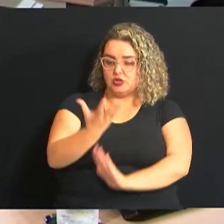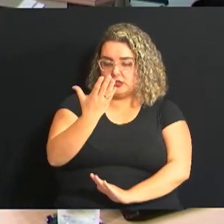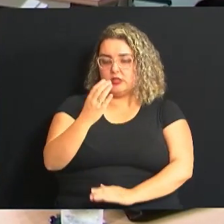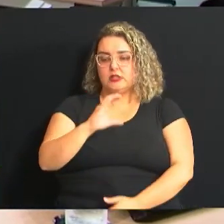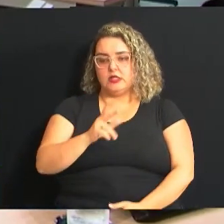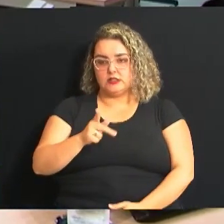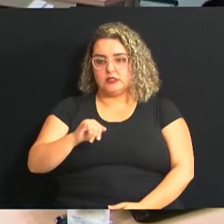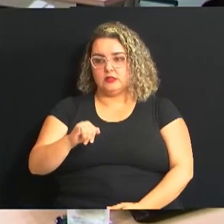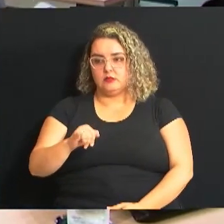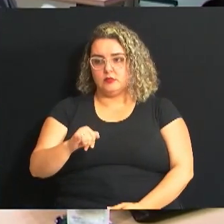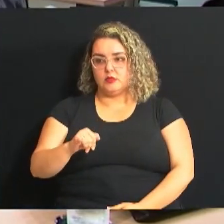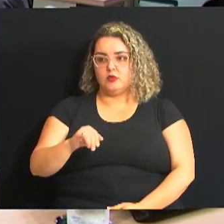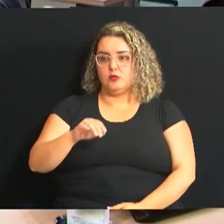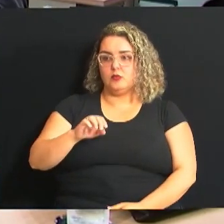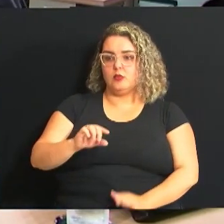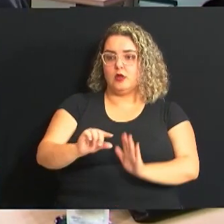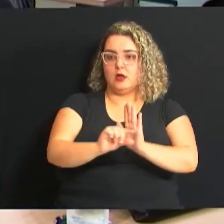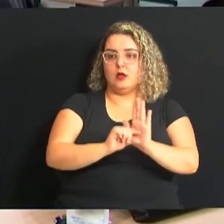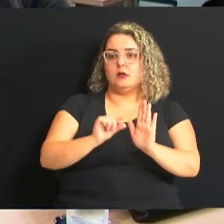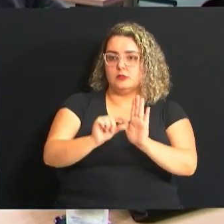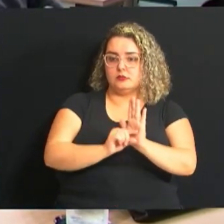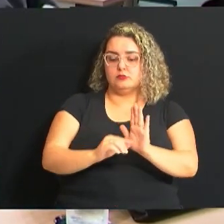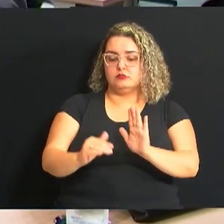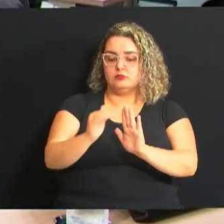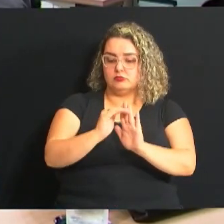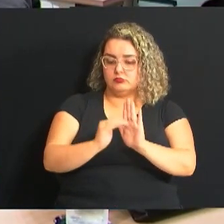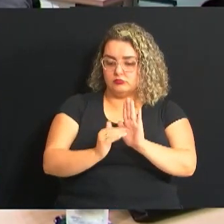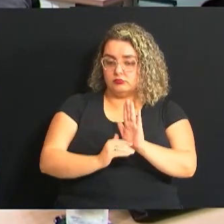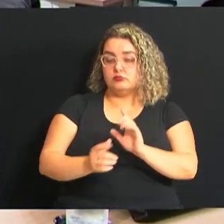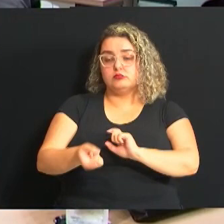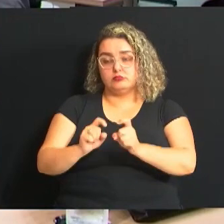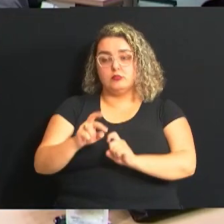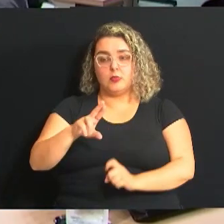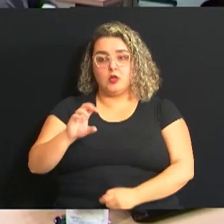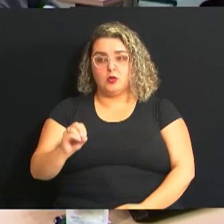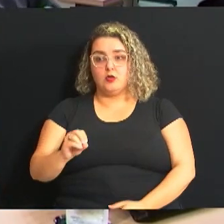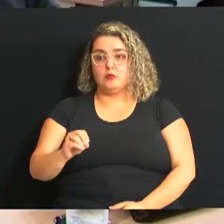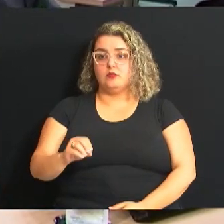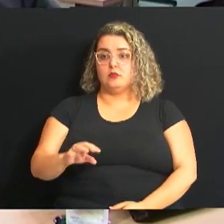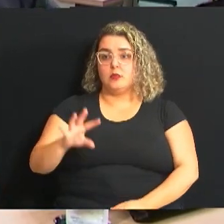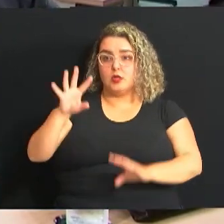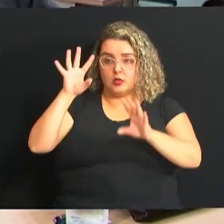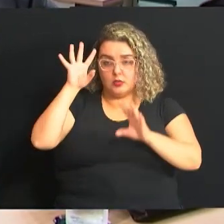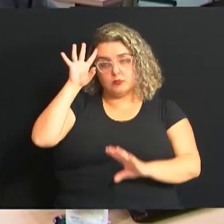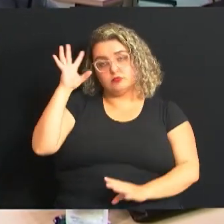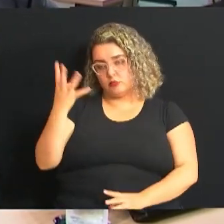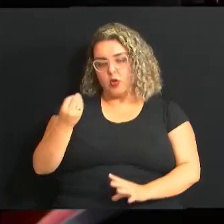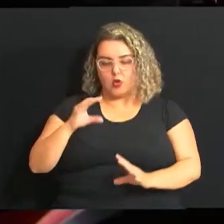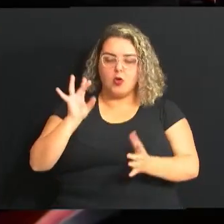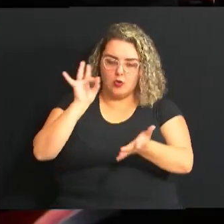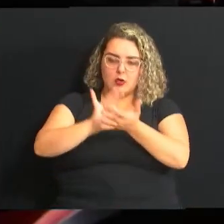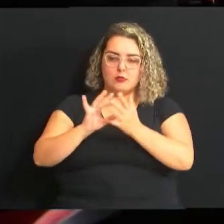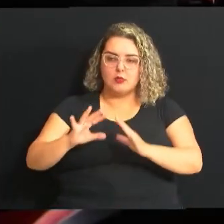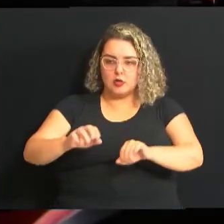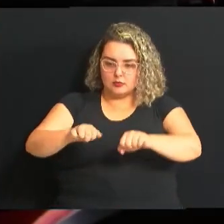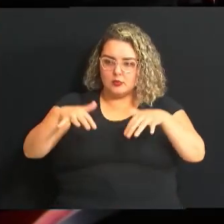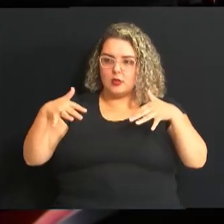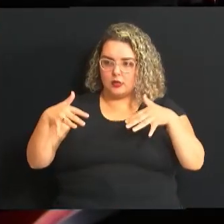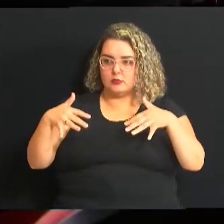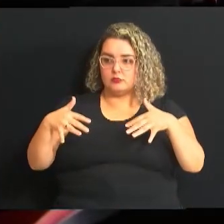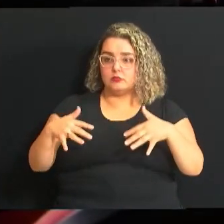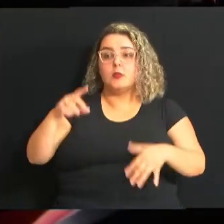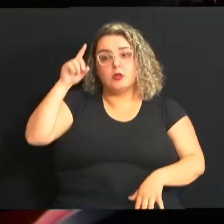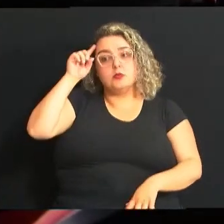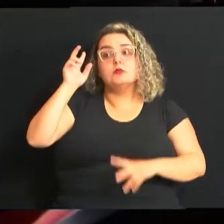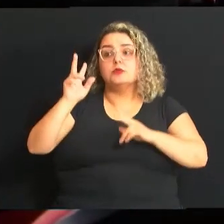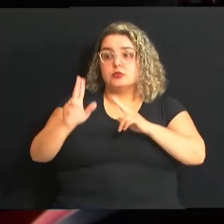no emendário da próxima reunião ordinária para que seja dado conhecimento oficial ao plenário. E no mesmo dia